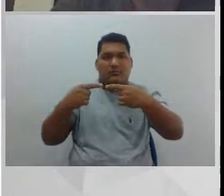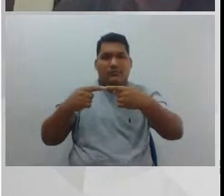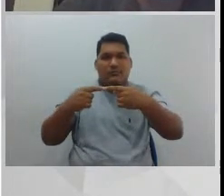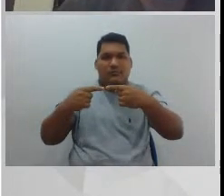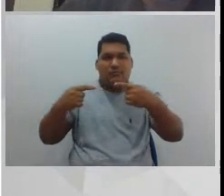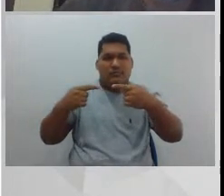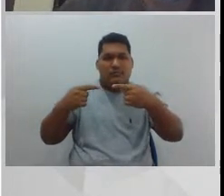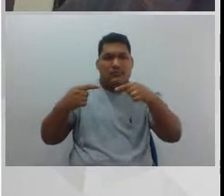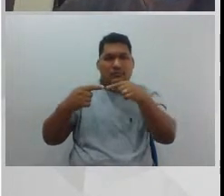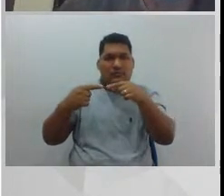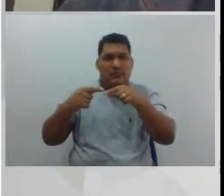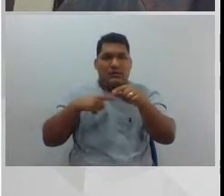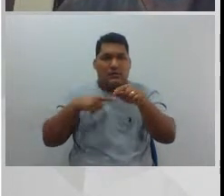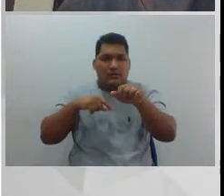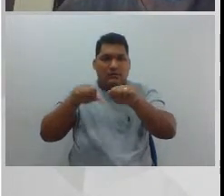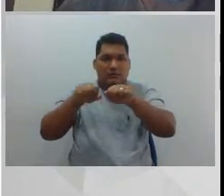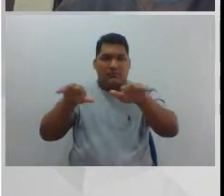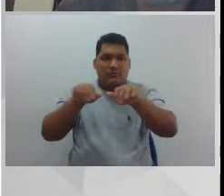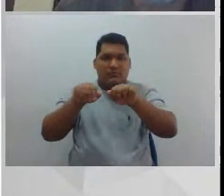neurotransmissores.